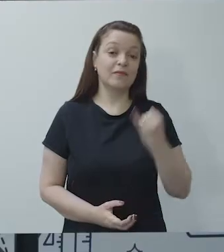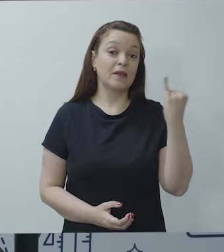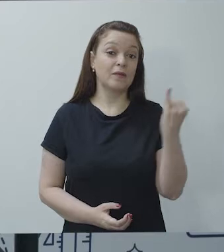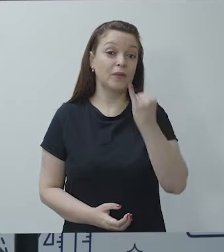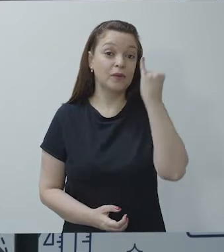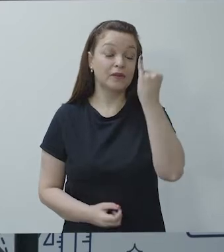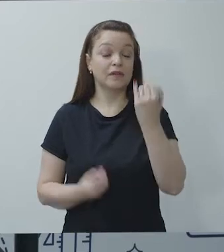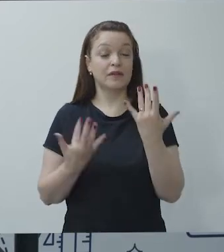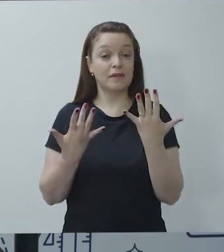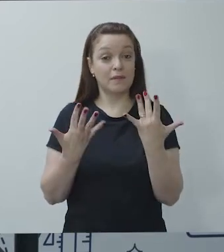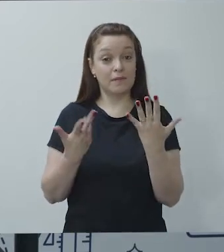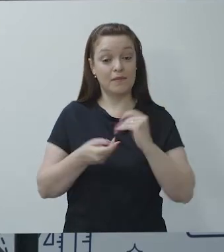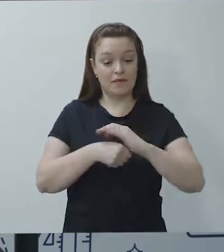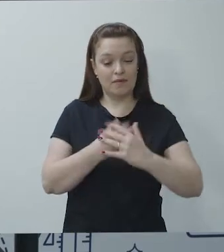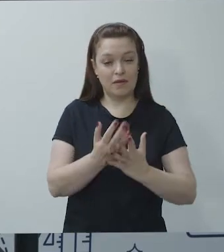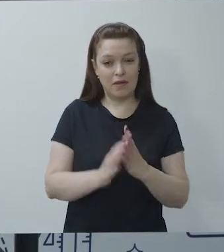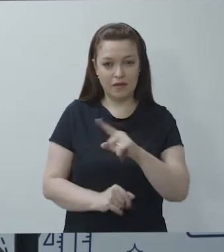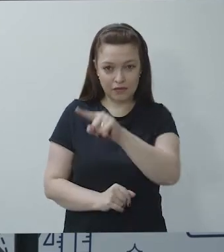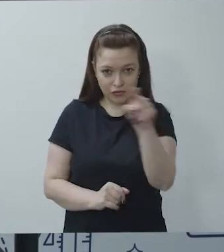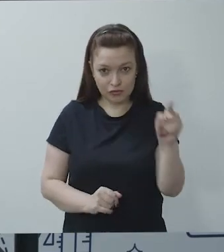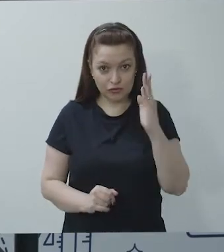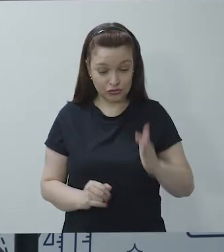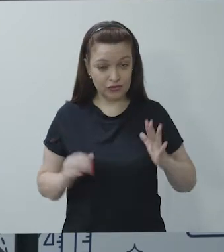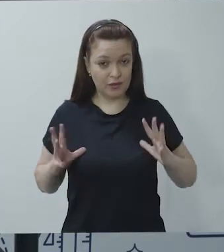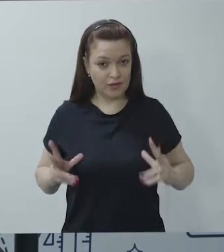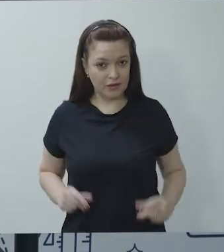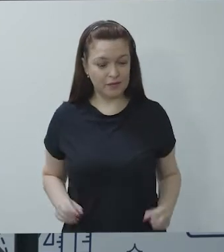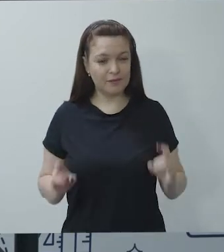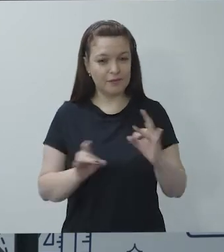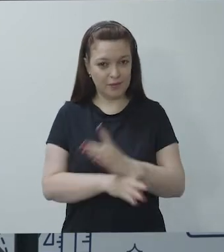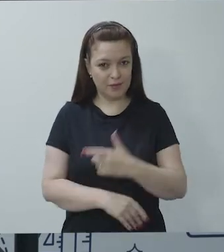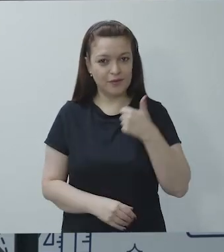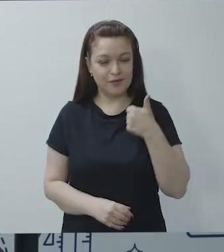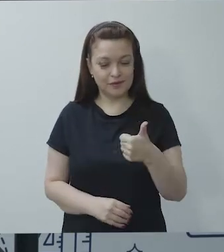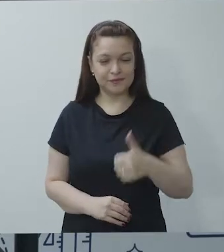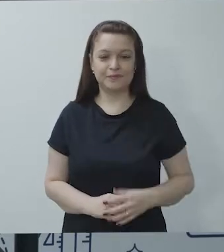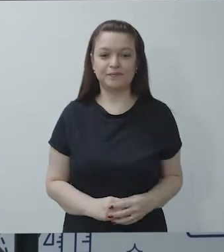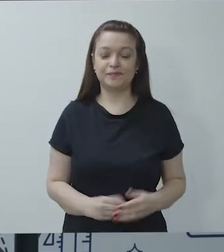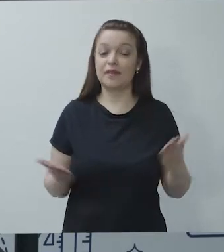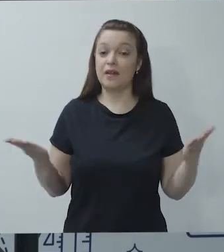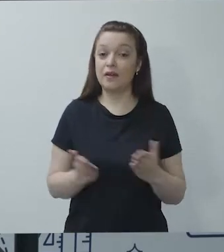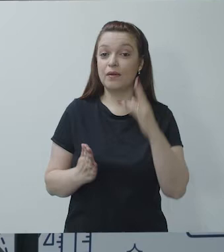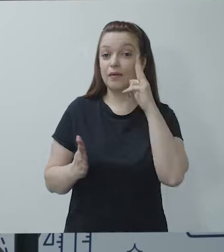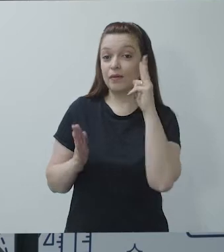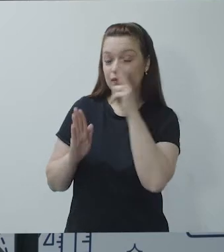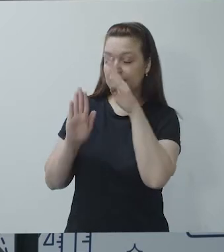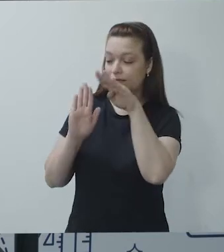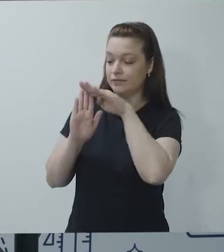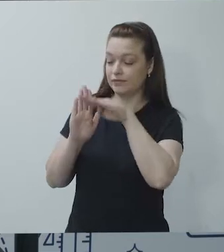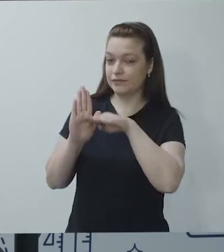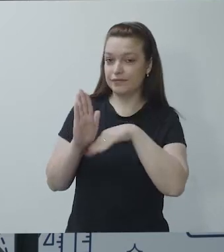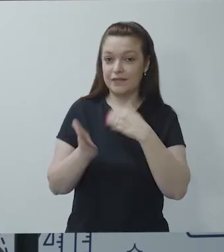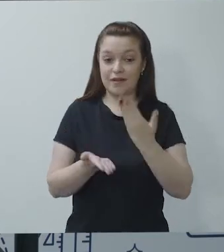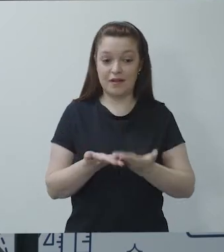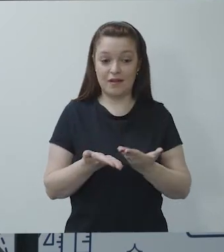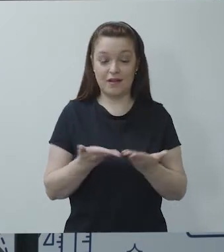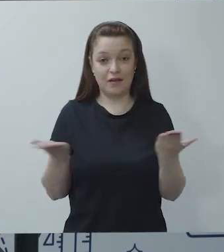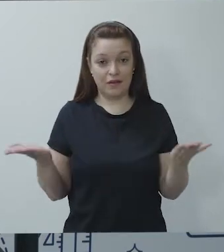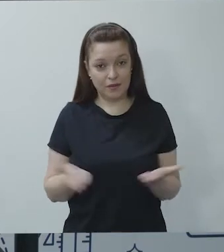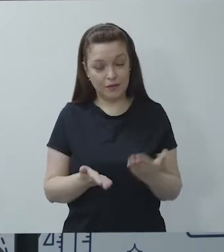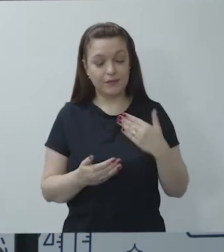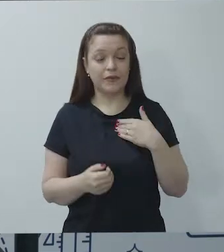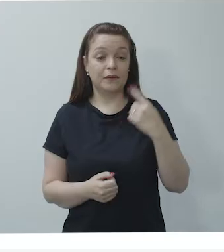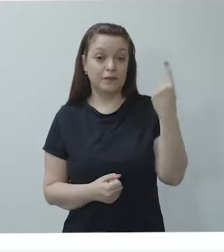A importância de lavarmos as mãos. E vocês já lavaram aí? Já fizeram a higiene? Então vamos agora para a rotina da nossa